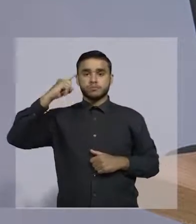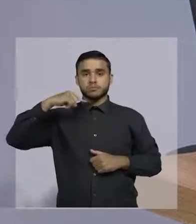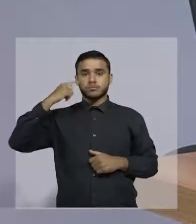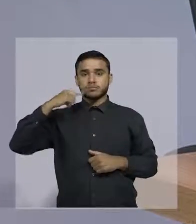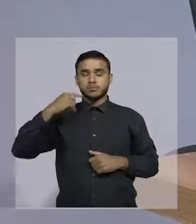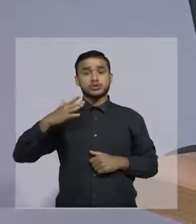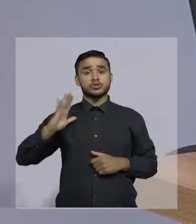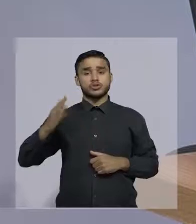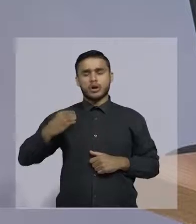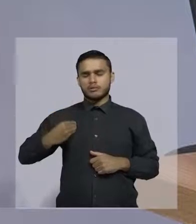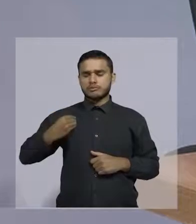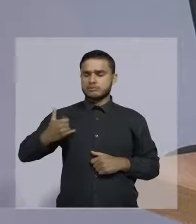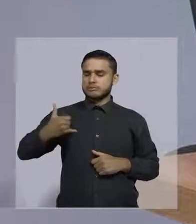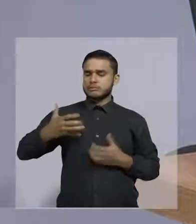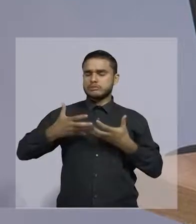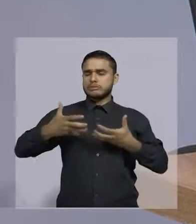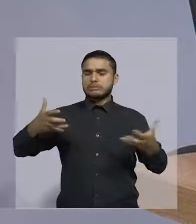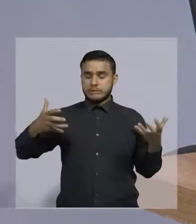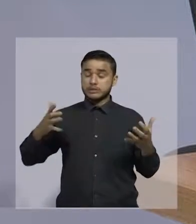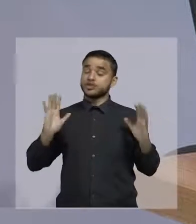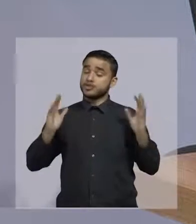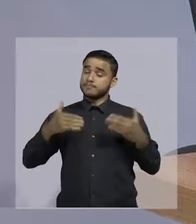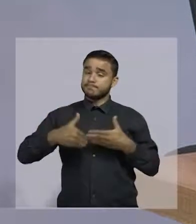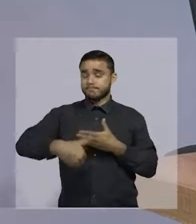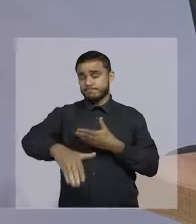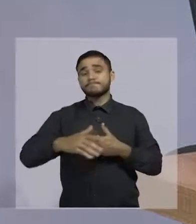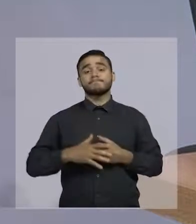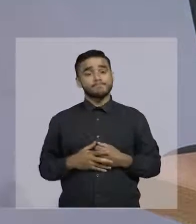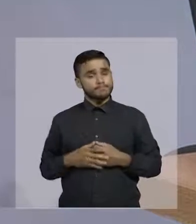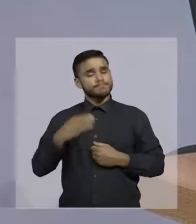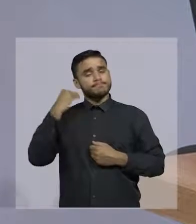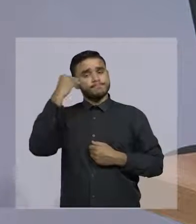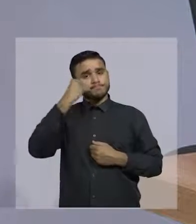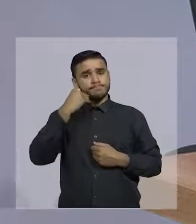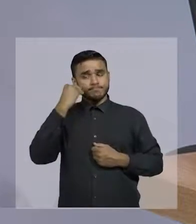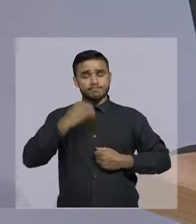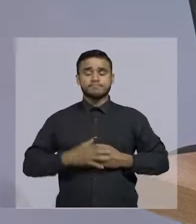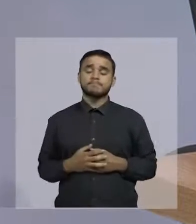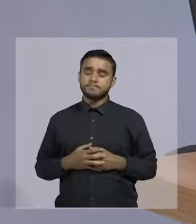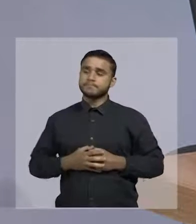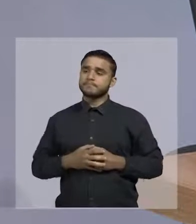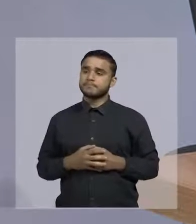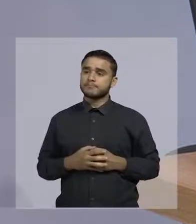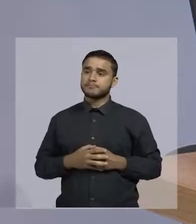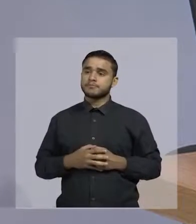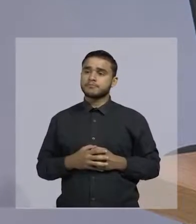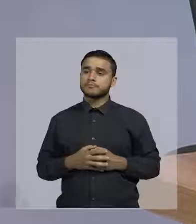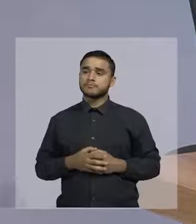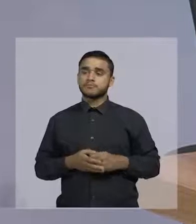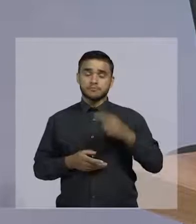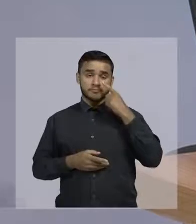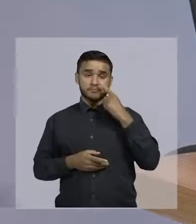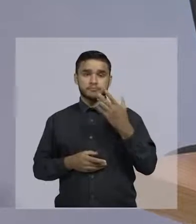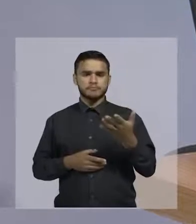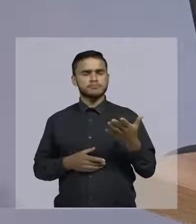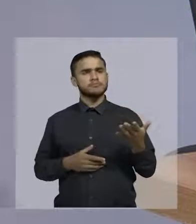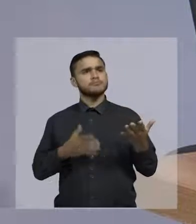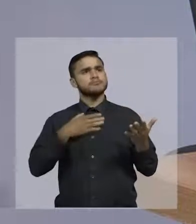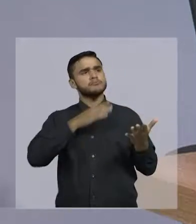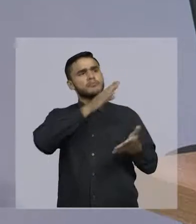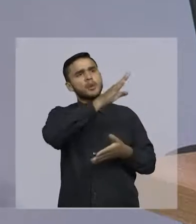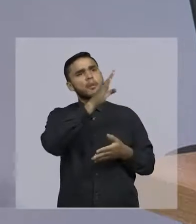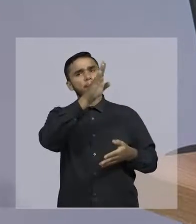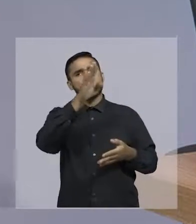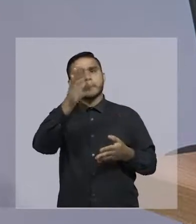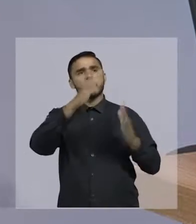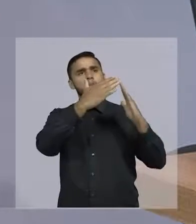já descendo a ladeira da profissão. Mas o que eu sinto nas andanças que eu faço,